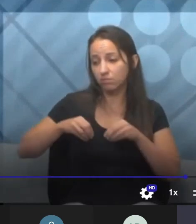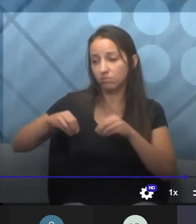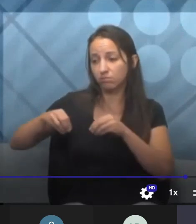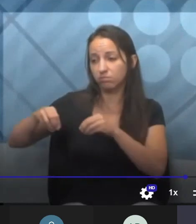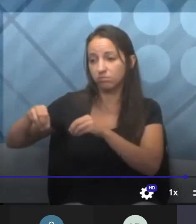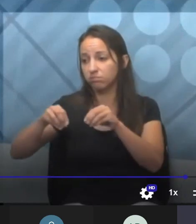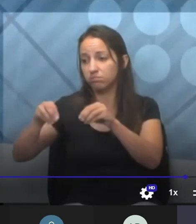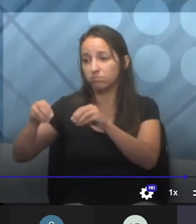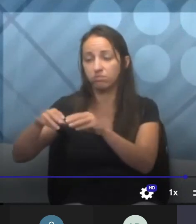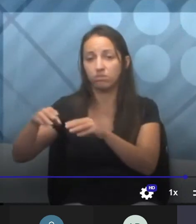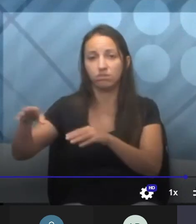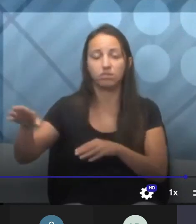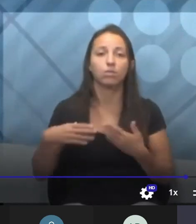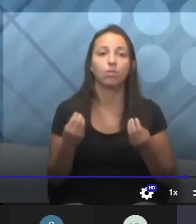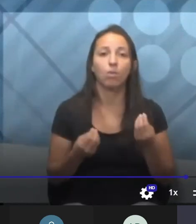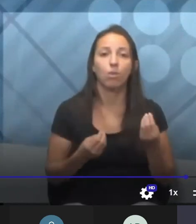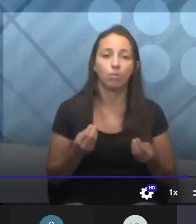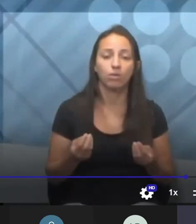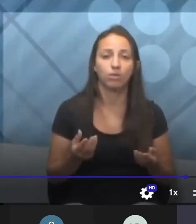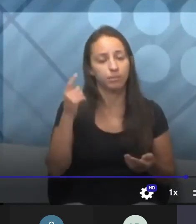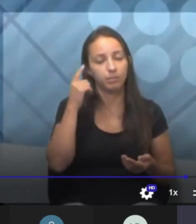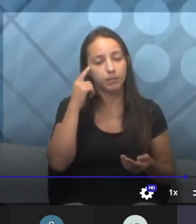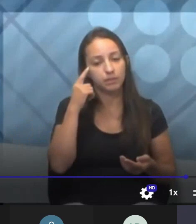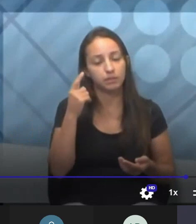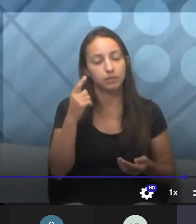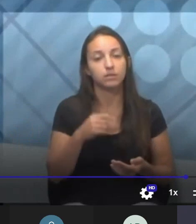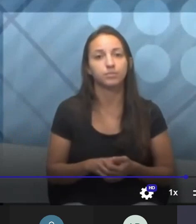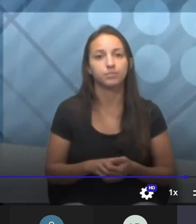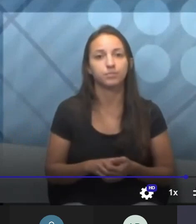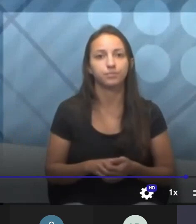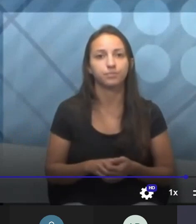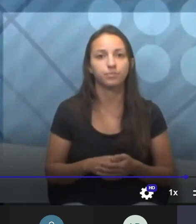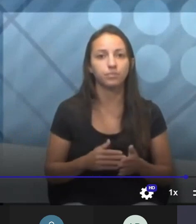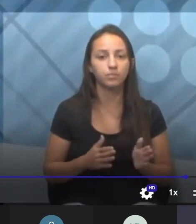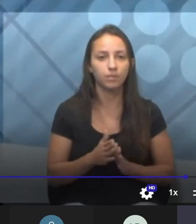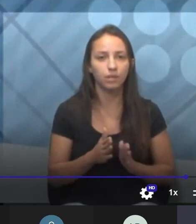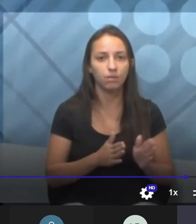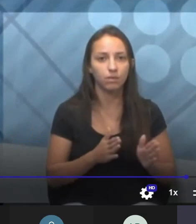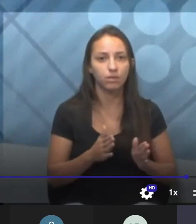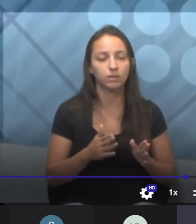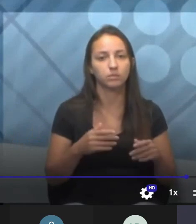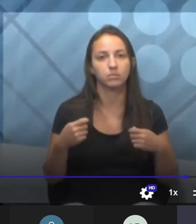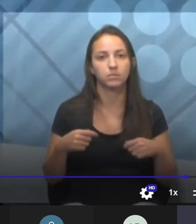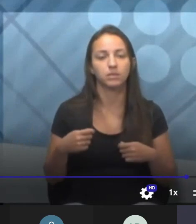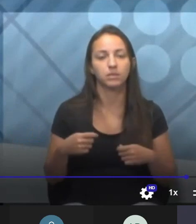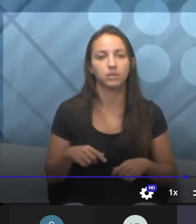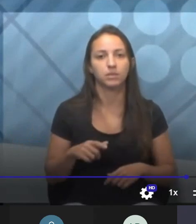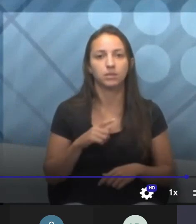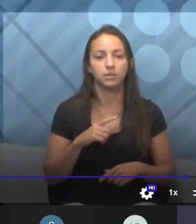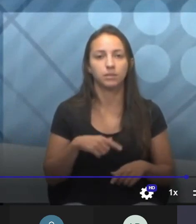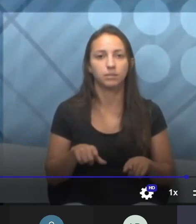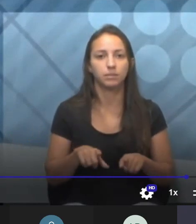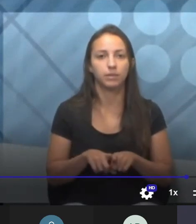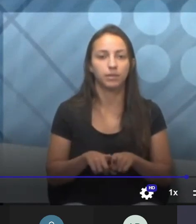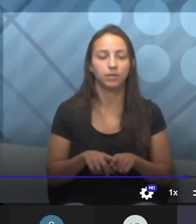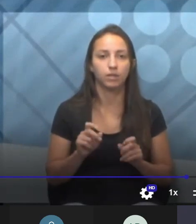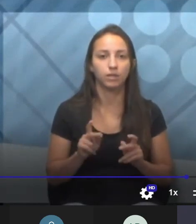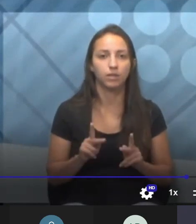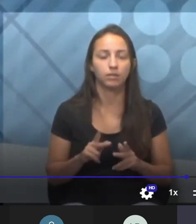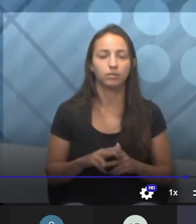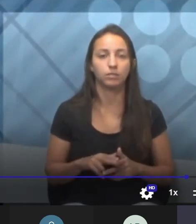escola? Será? Né? Então, pensa nisso também, tem que ter o acesso de serviços, além do acesso principal da escola,